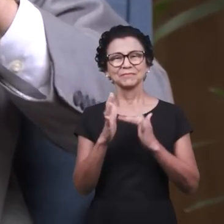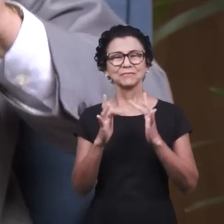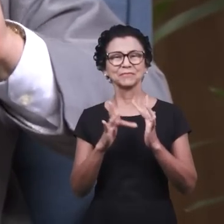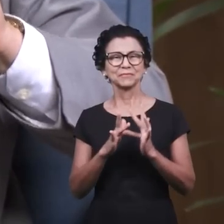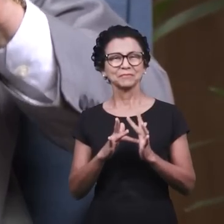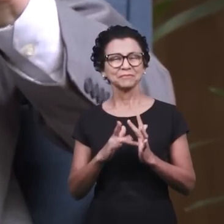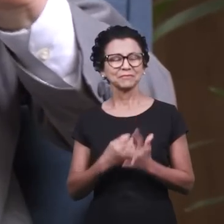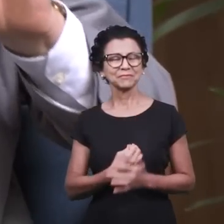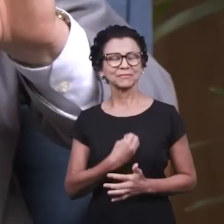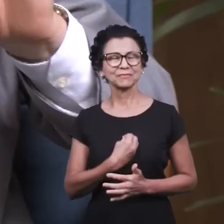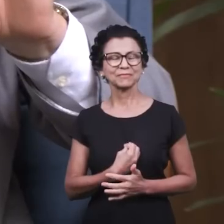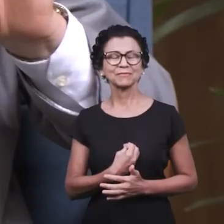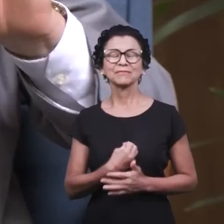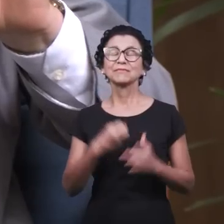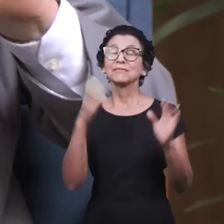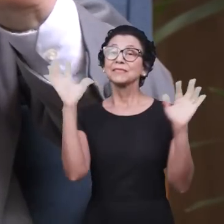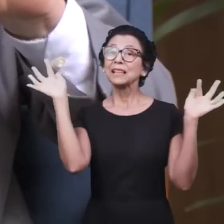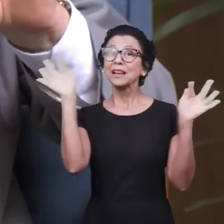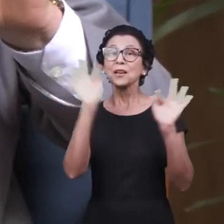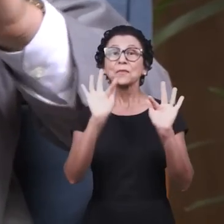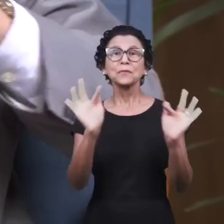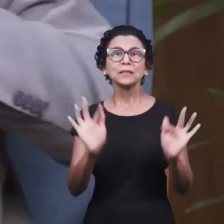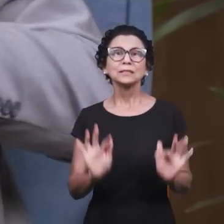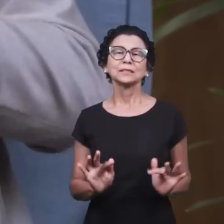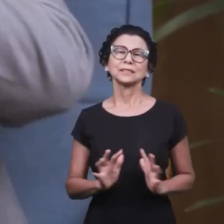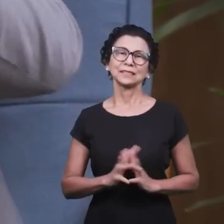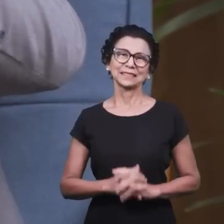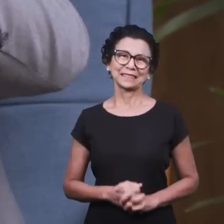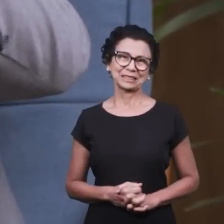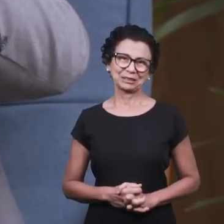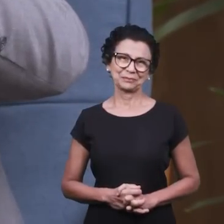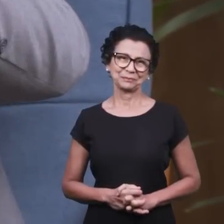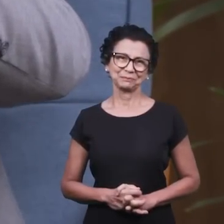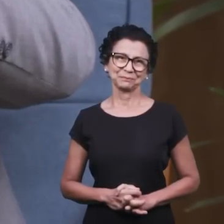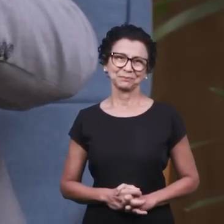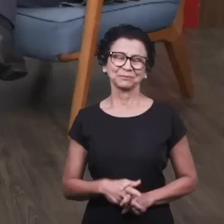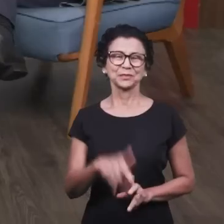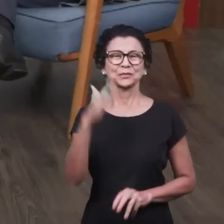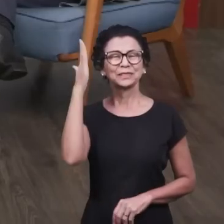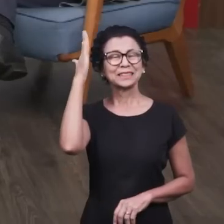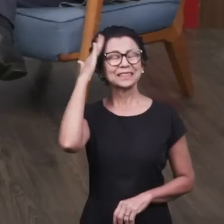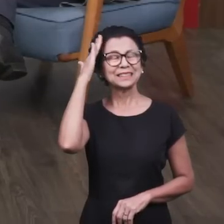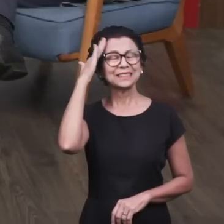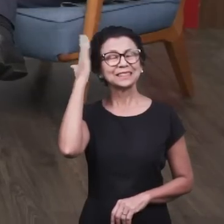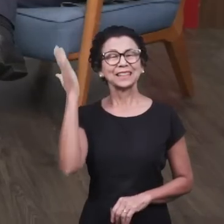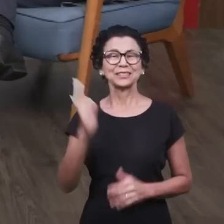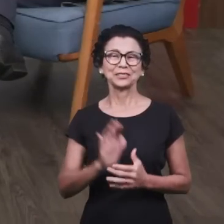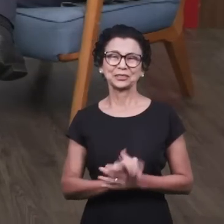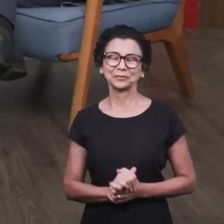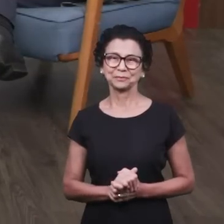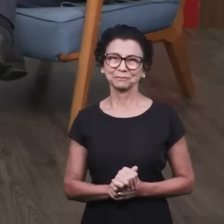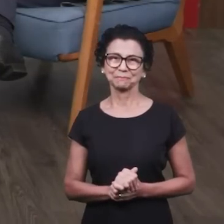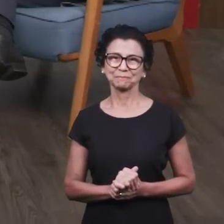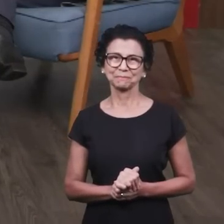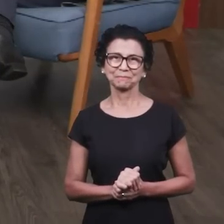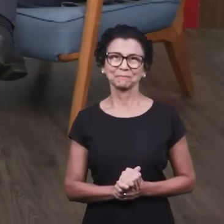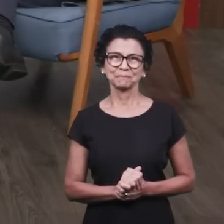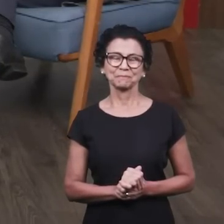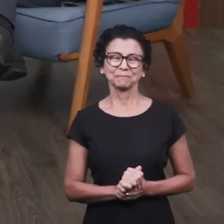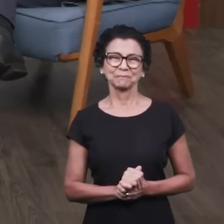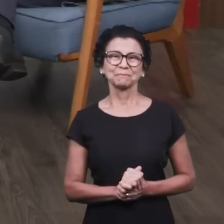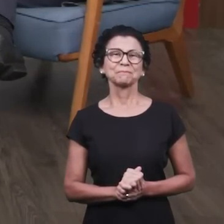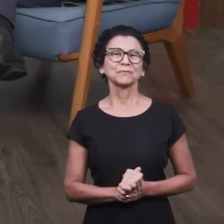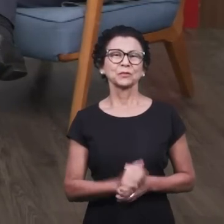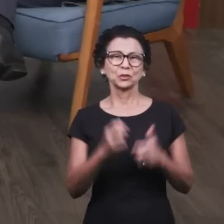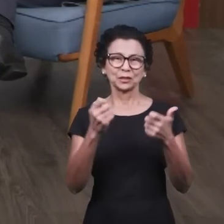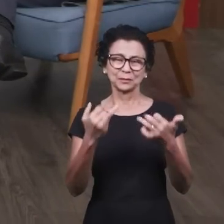diz bem-aventurado. Amém. Feliz, aquele que entende isso que nós estamos falando. A grande alegria é ter o aplica. nome escrito no céu. Exatamente.